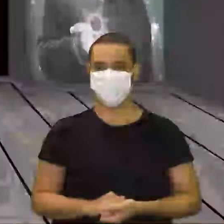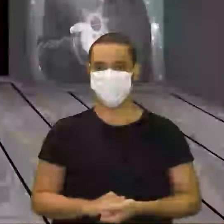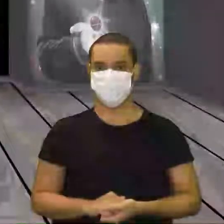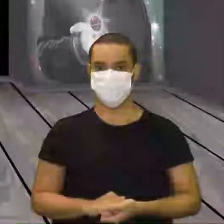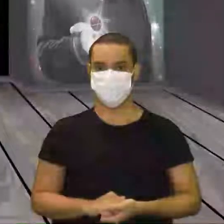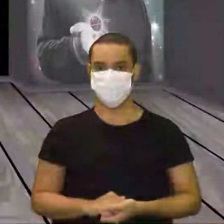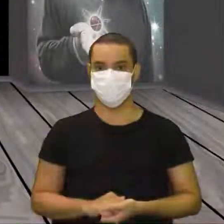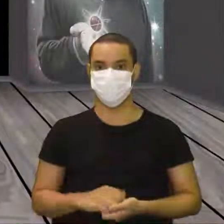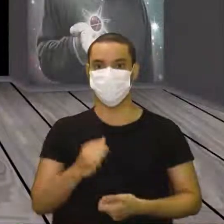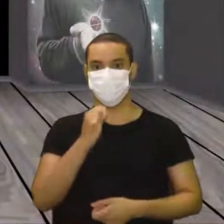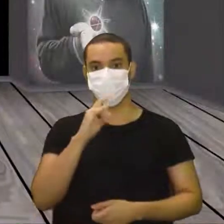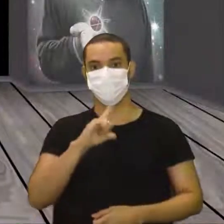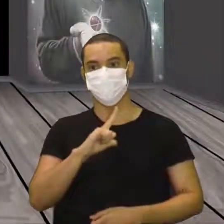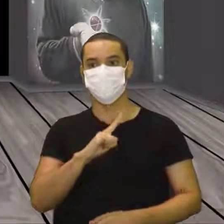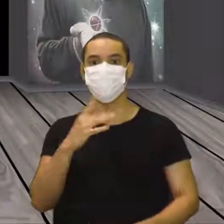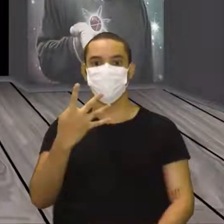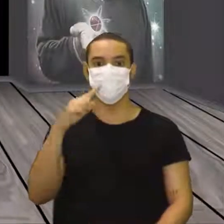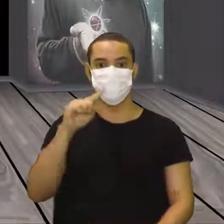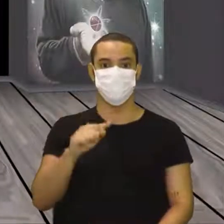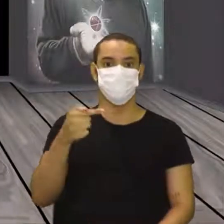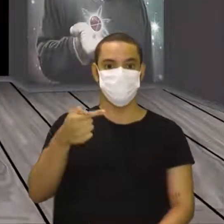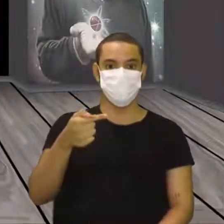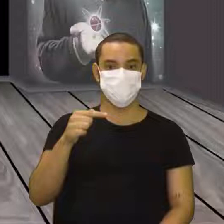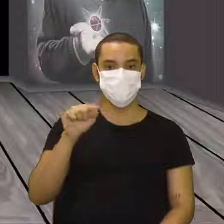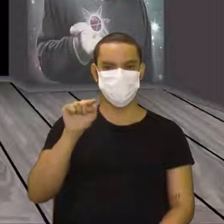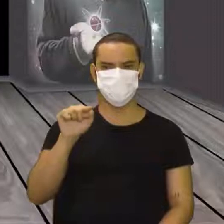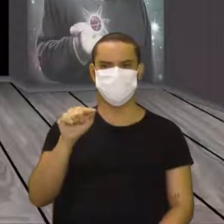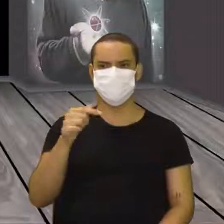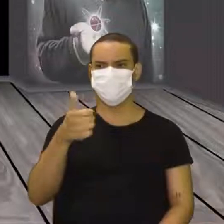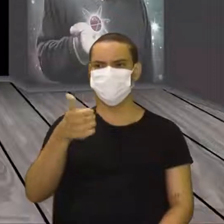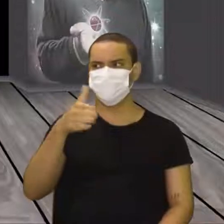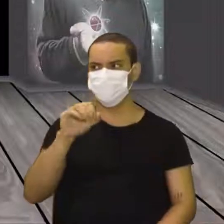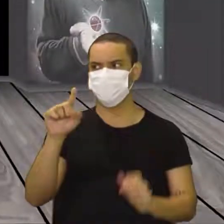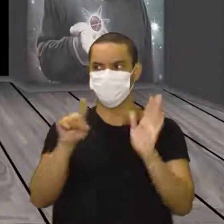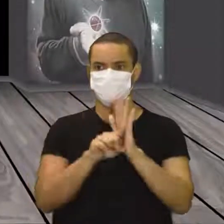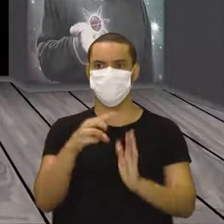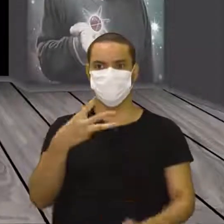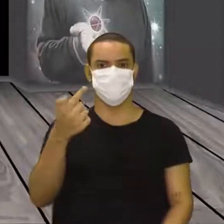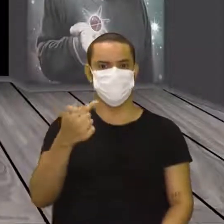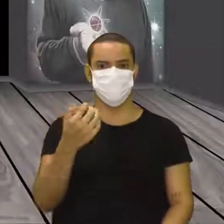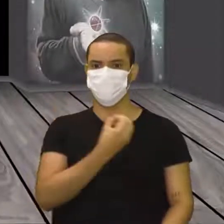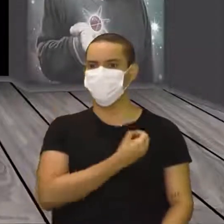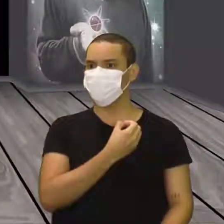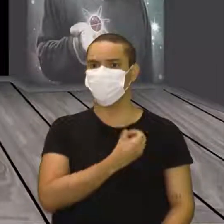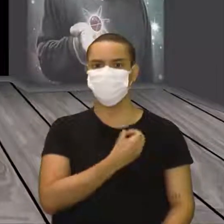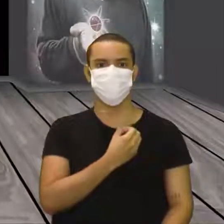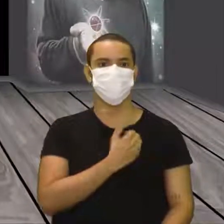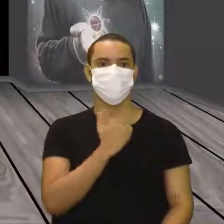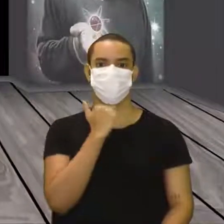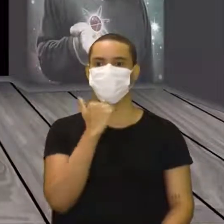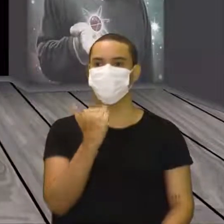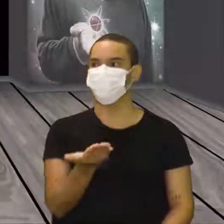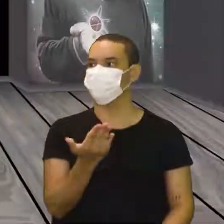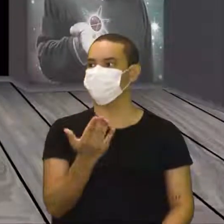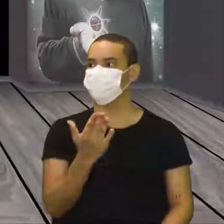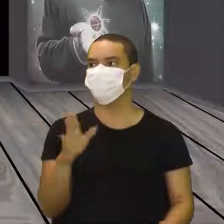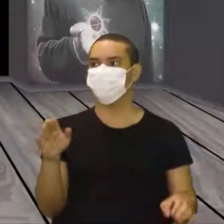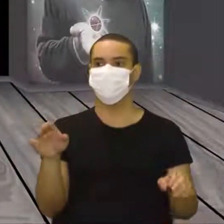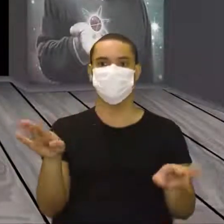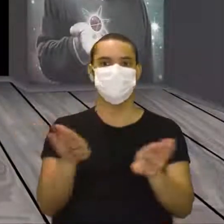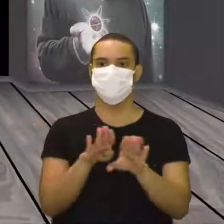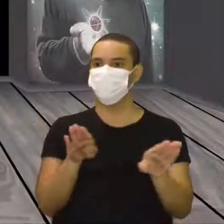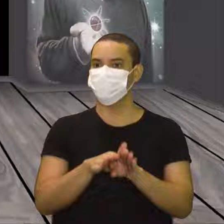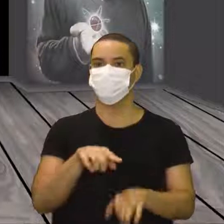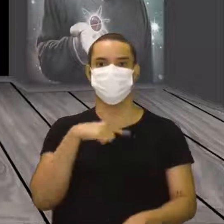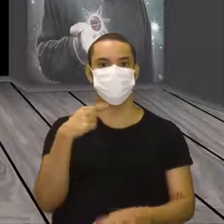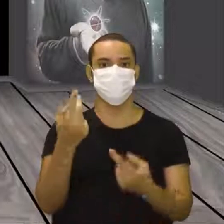de 4,7 vezes 10 a menos 37 é um valor insignificante e